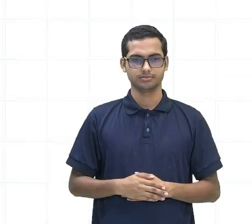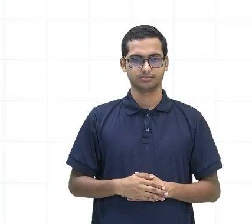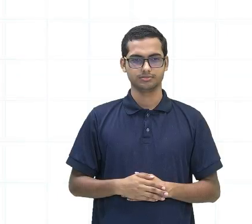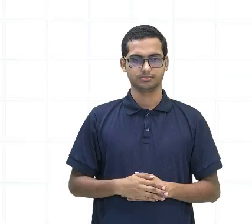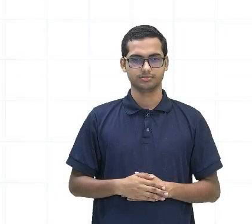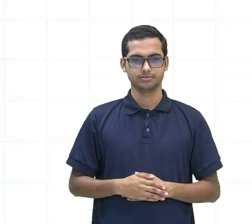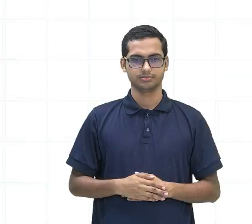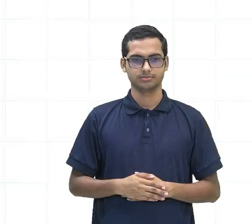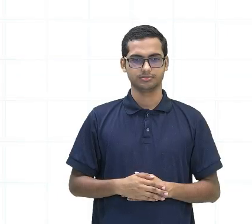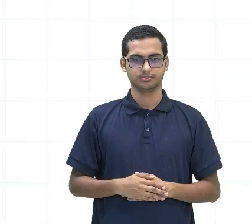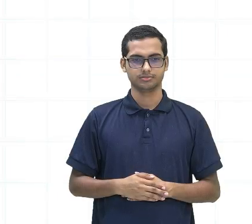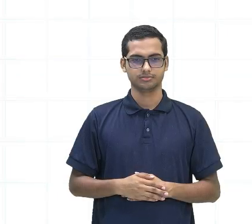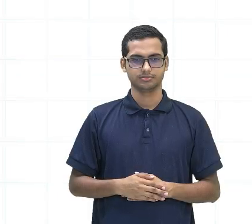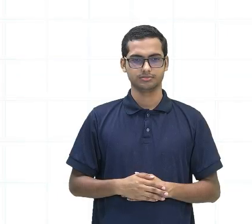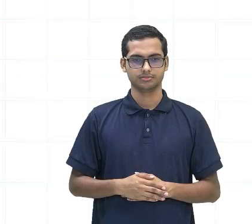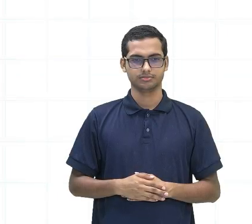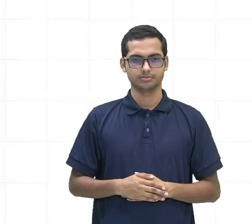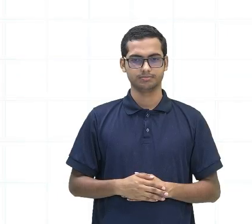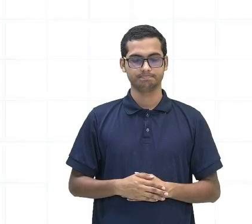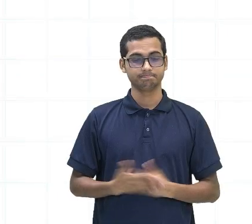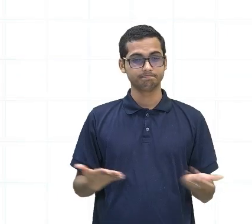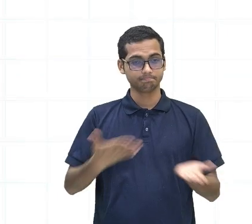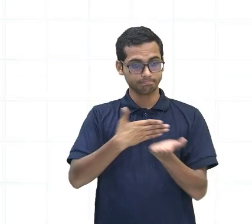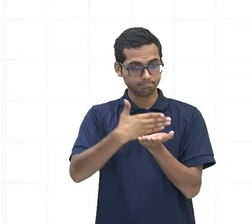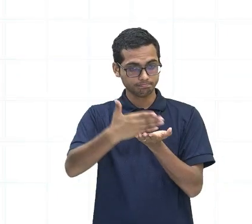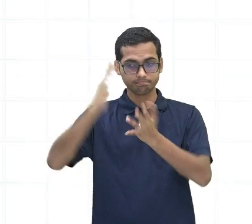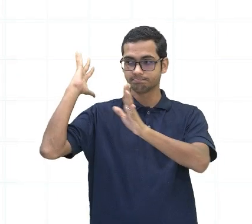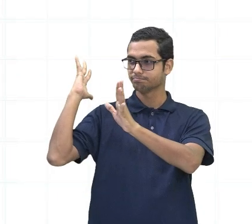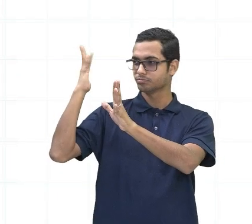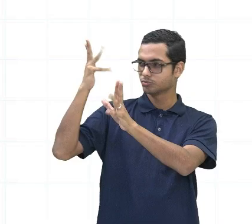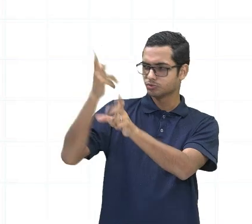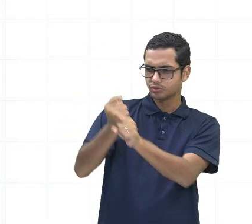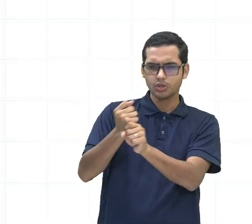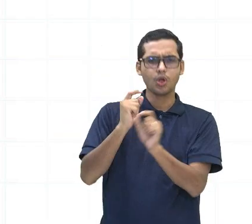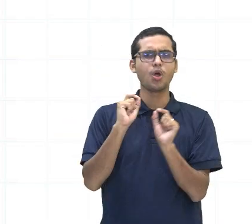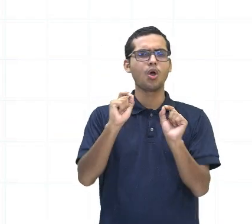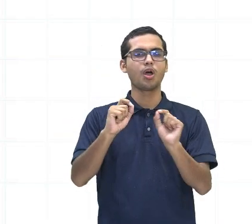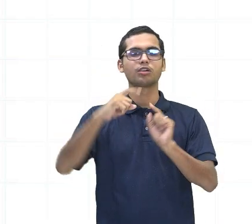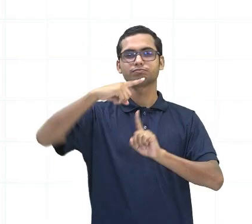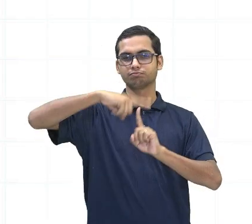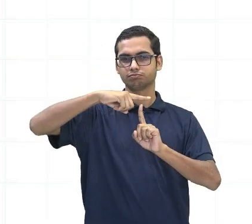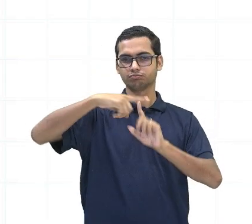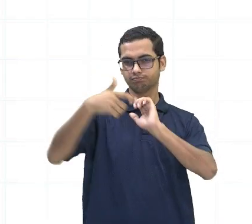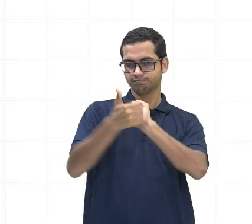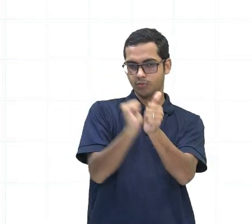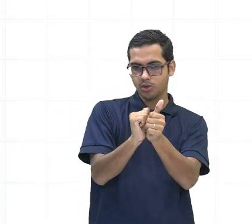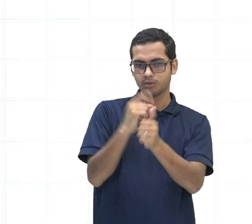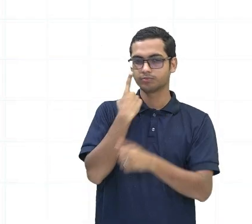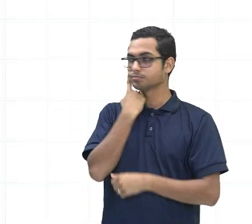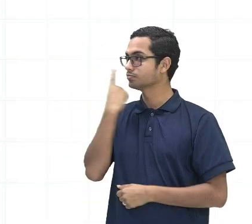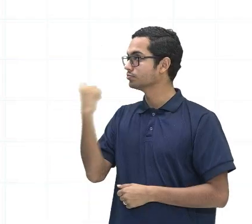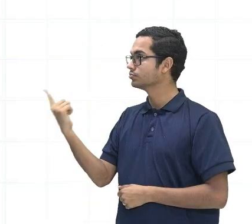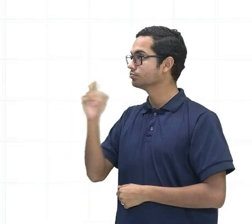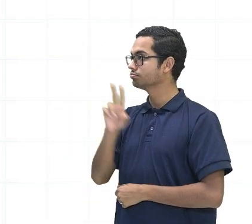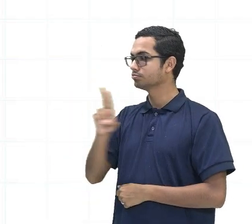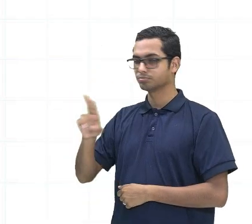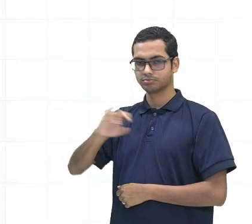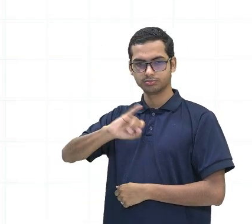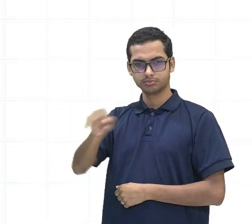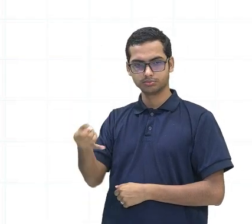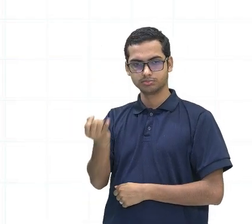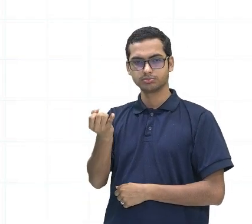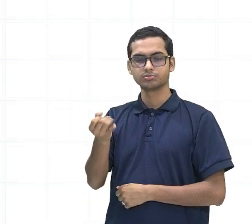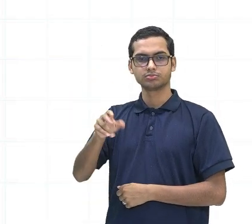Muito bem, então para começar esse momento de revisão, vamos falar dessa modalidade esportiva chamada Jiu-Jitsu. É